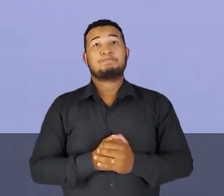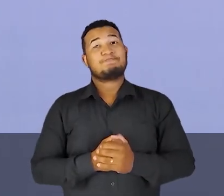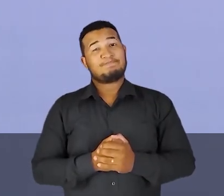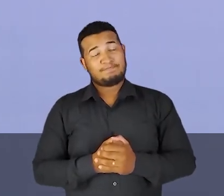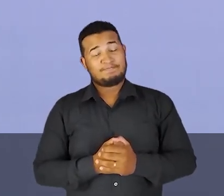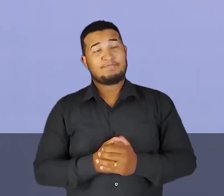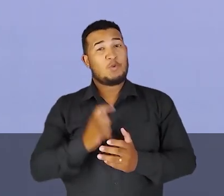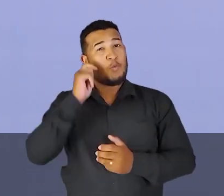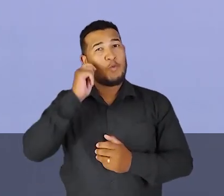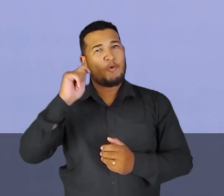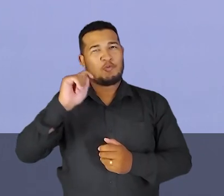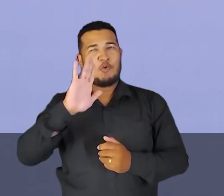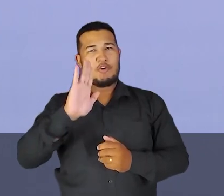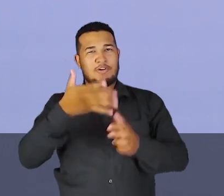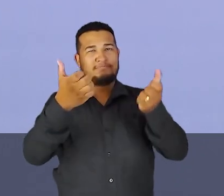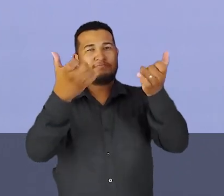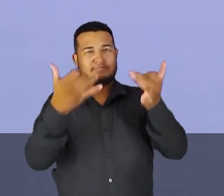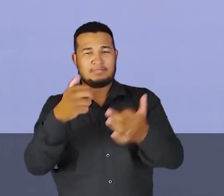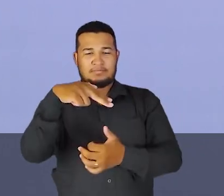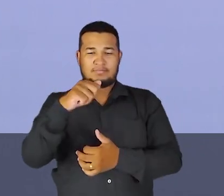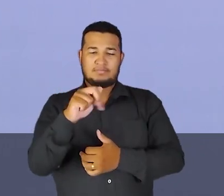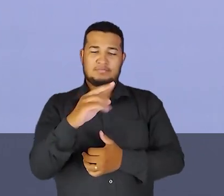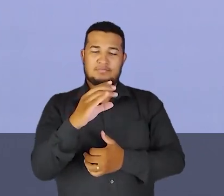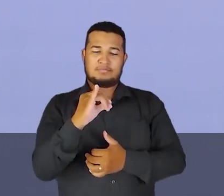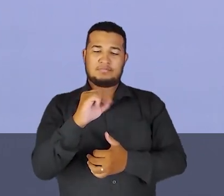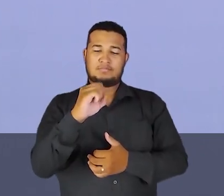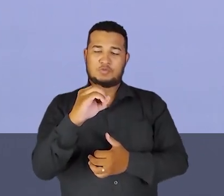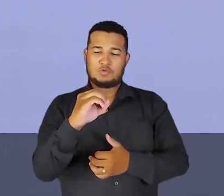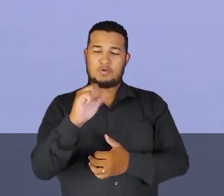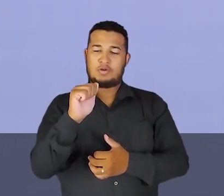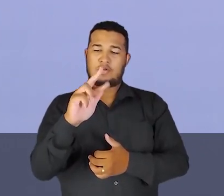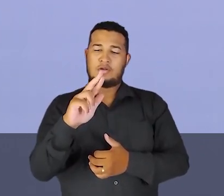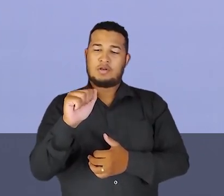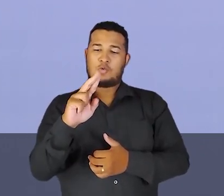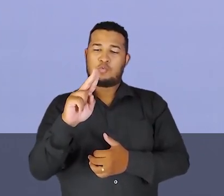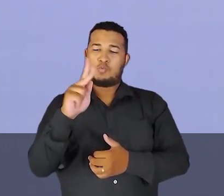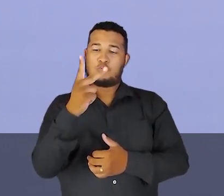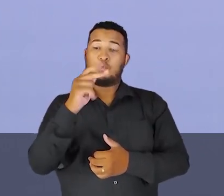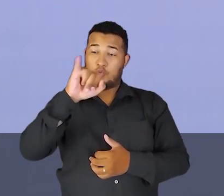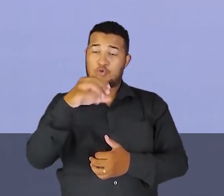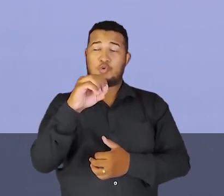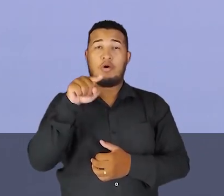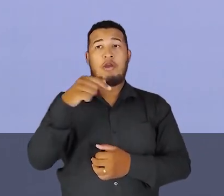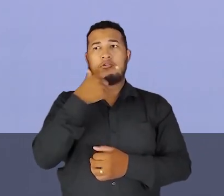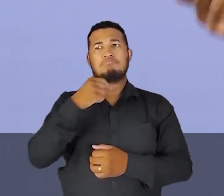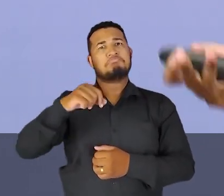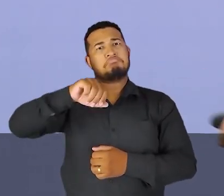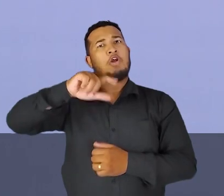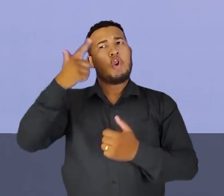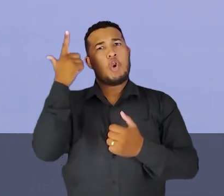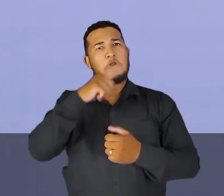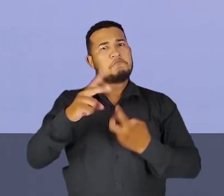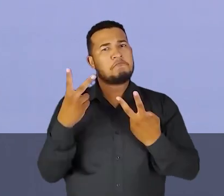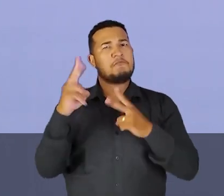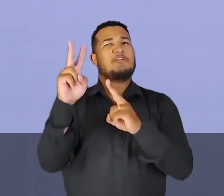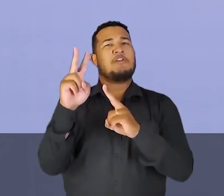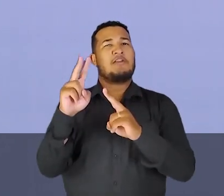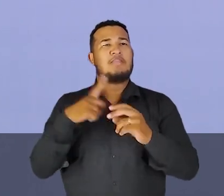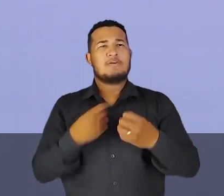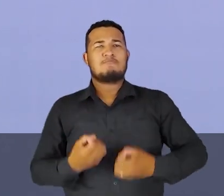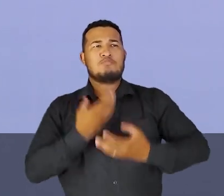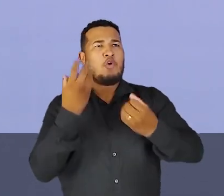nosso autor, que eu apresento para vocês, Narciso Araújo, foi o ganhador desse prêmio. E entre várias poesias que ele